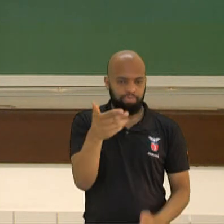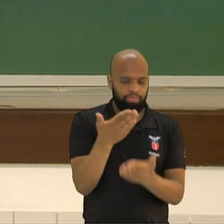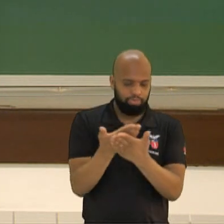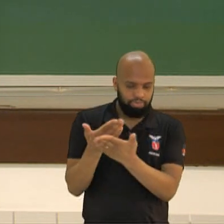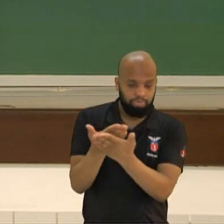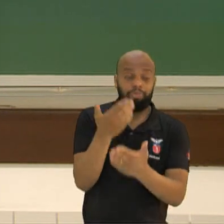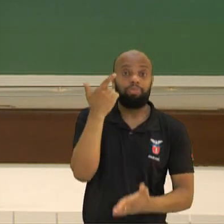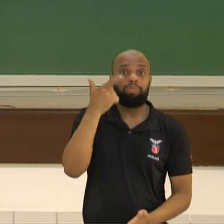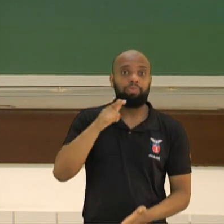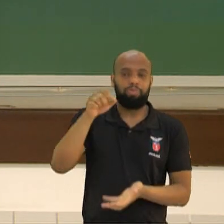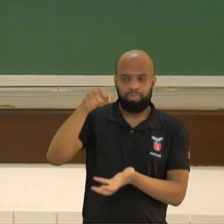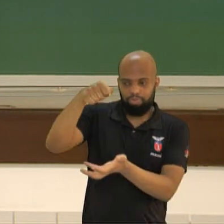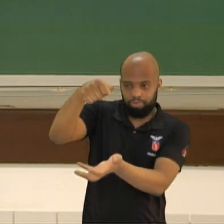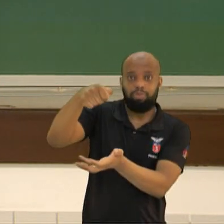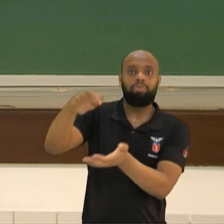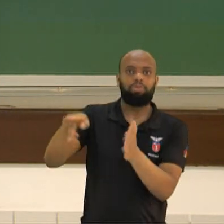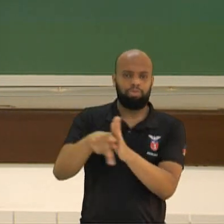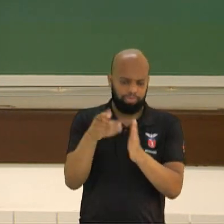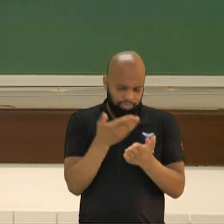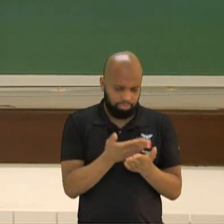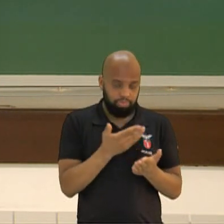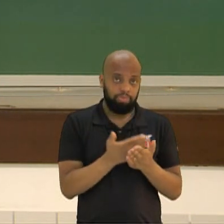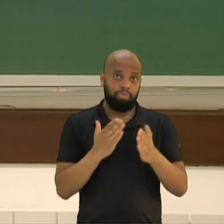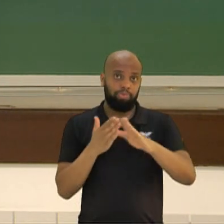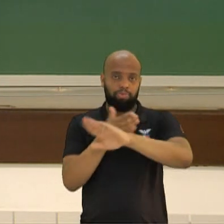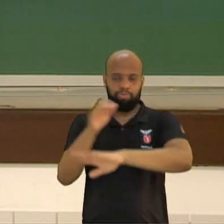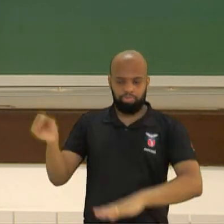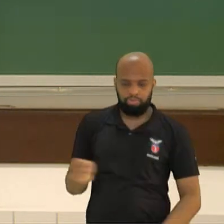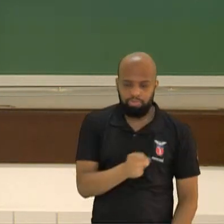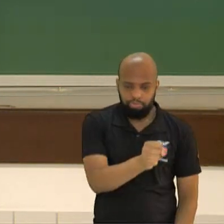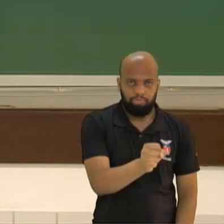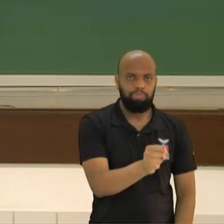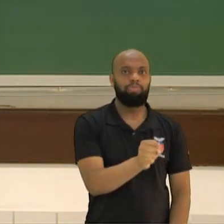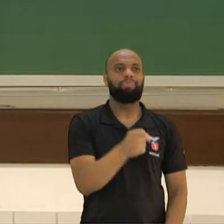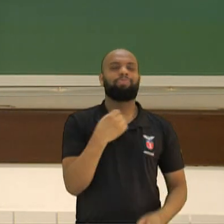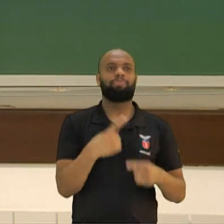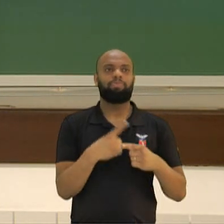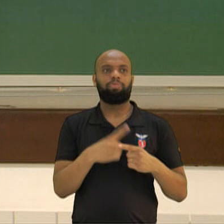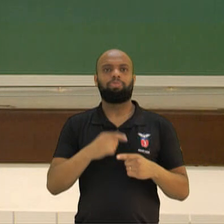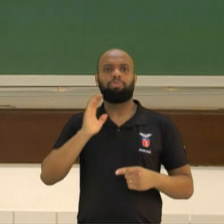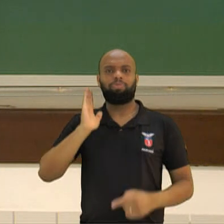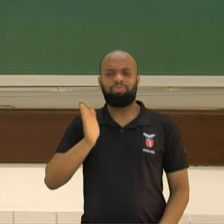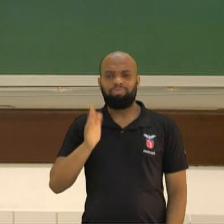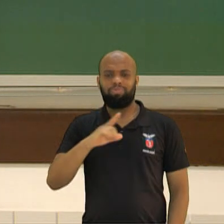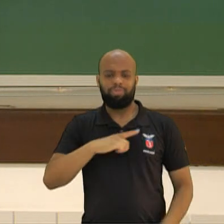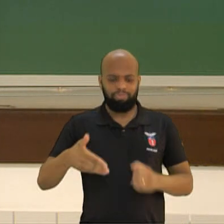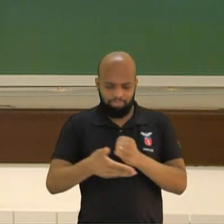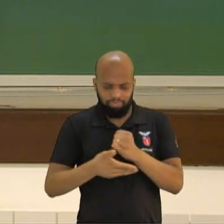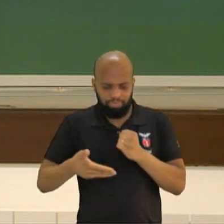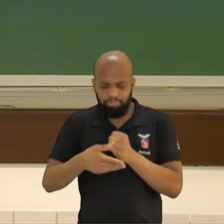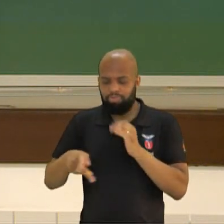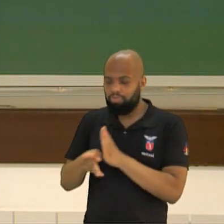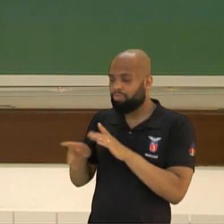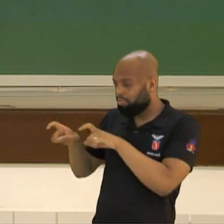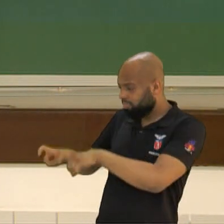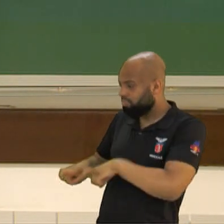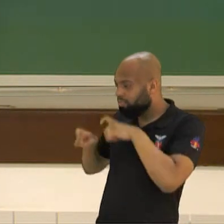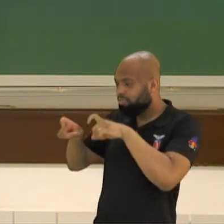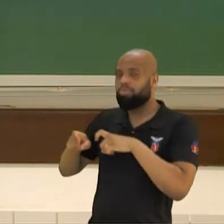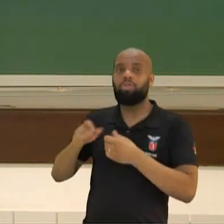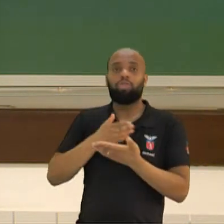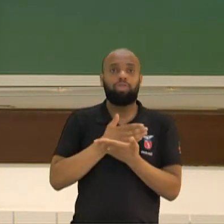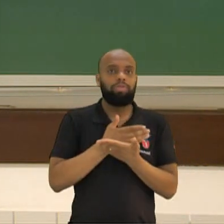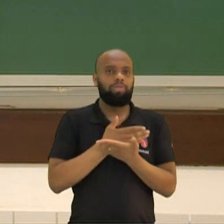uma bolsa e foi estudar num mosteiro. E ele adorava, como ele já tinha raízes lá na agricultura, ele adorava